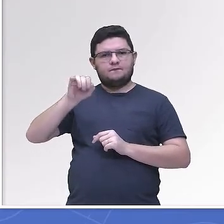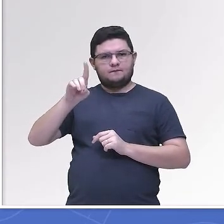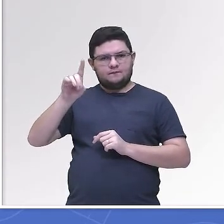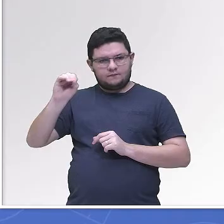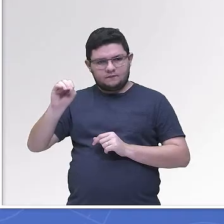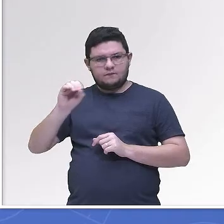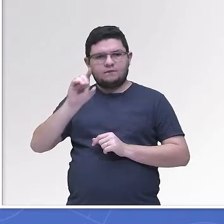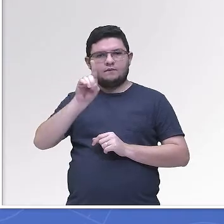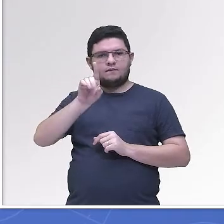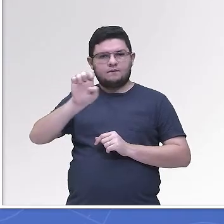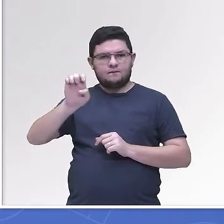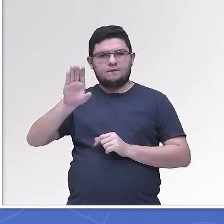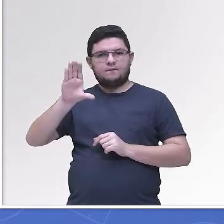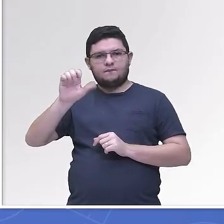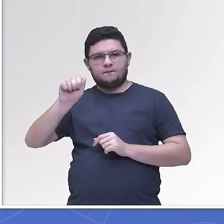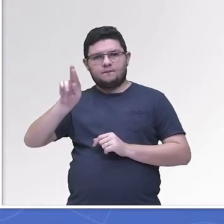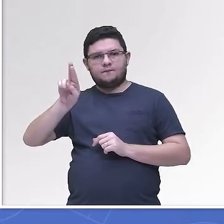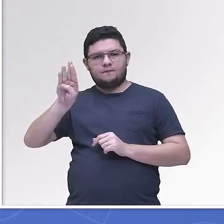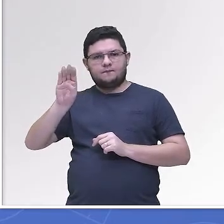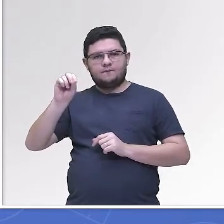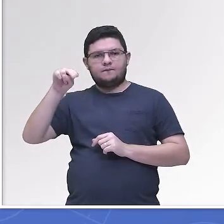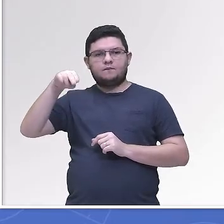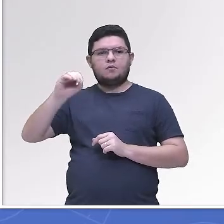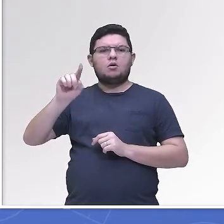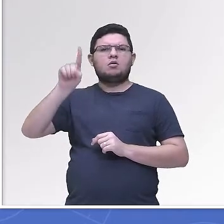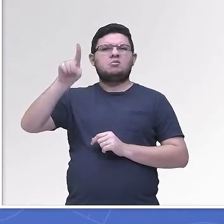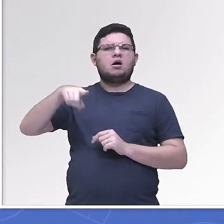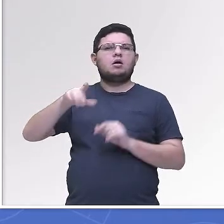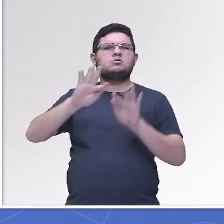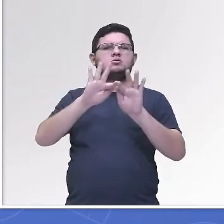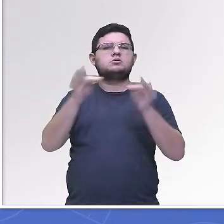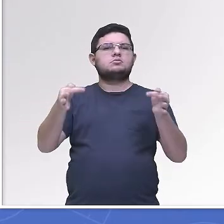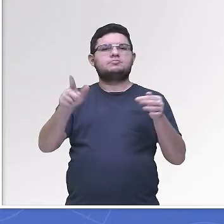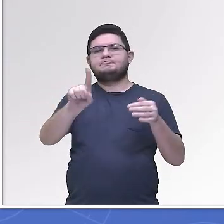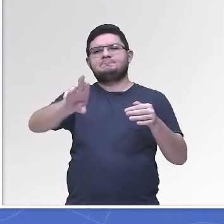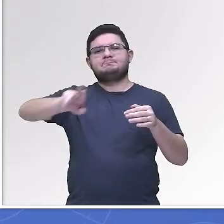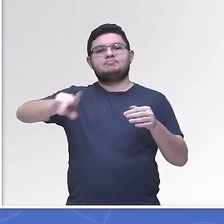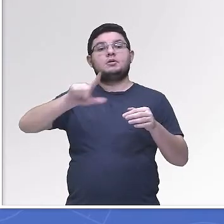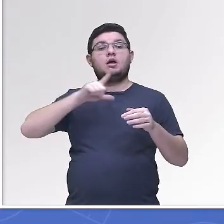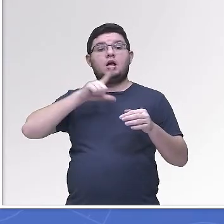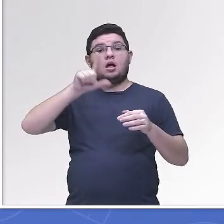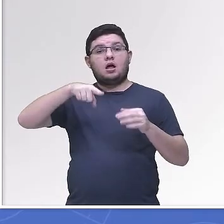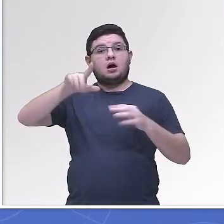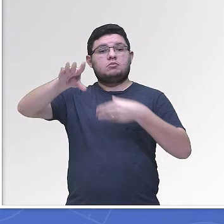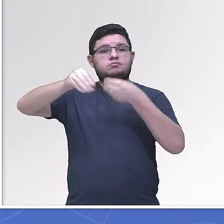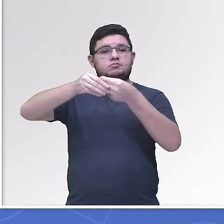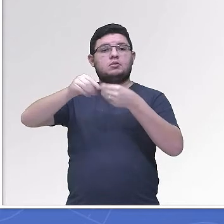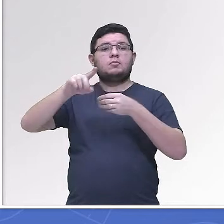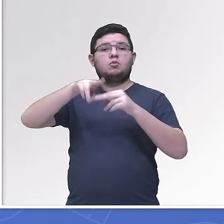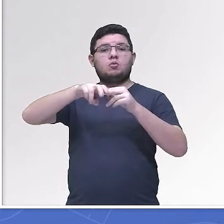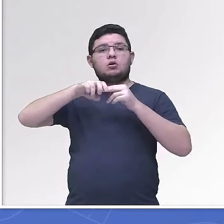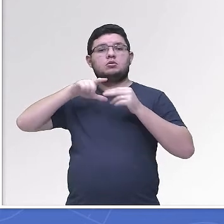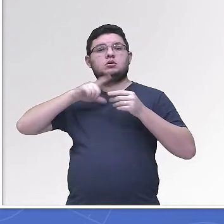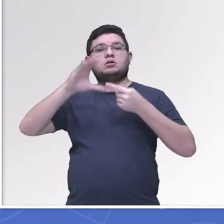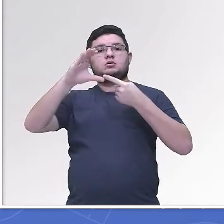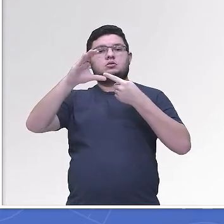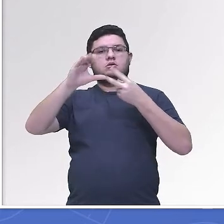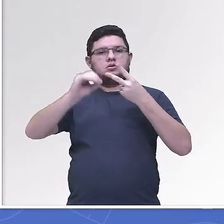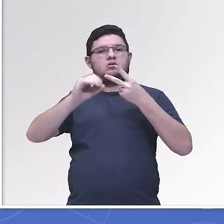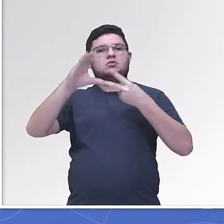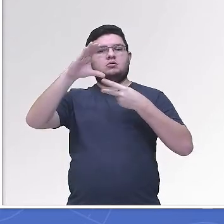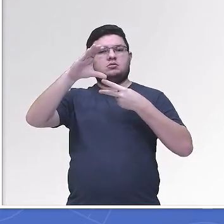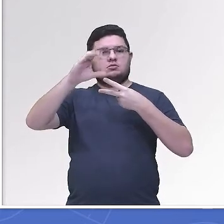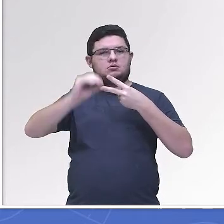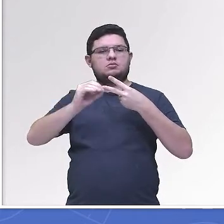composta, porque é formada por dois elementos químicos diferentes. Então, isso são as substâncias